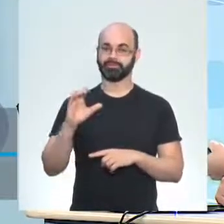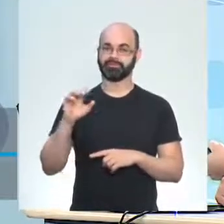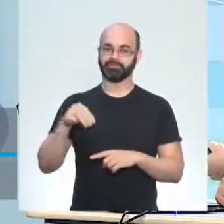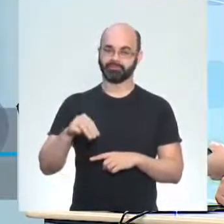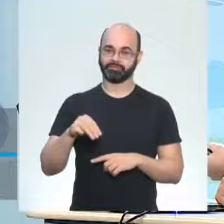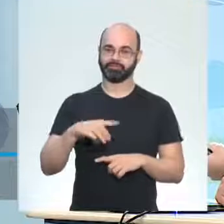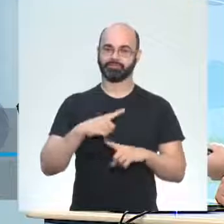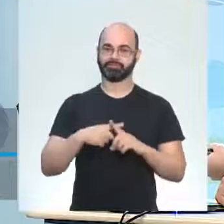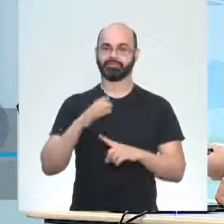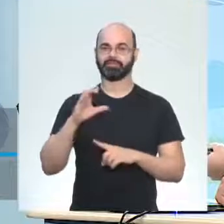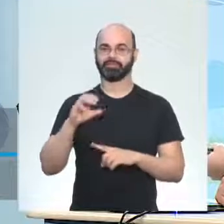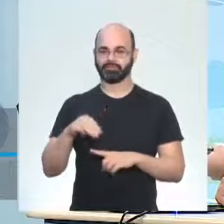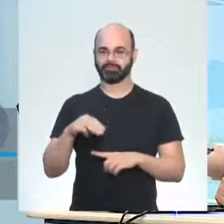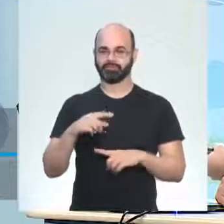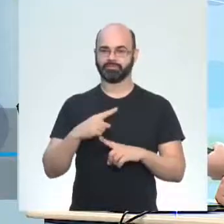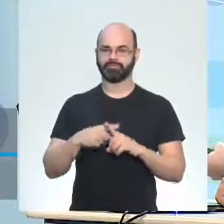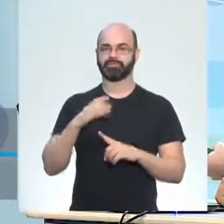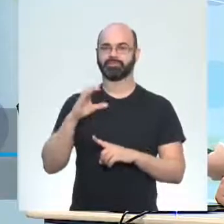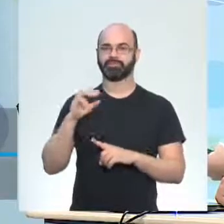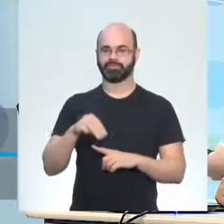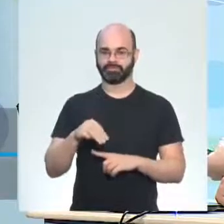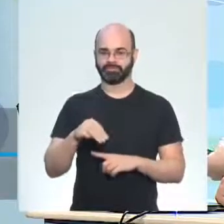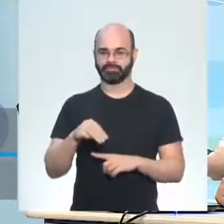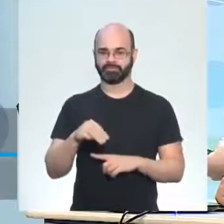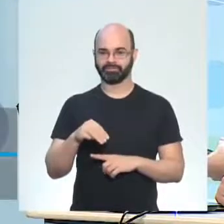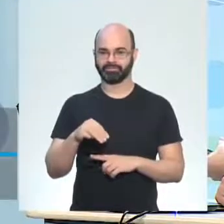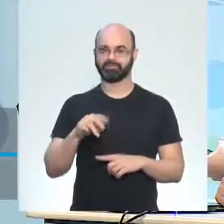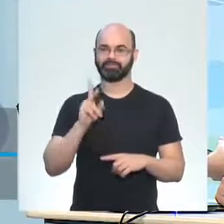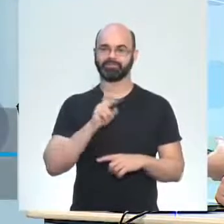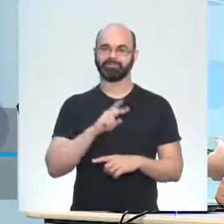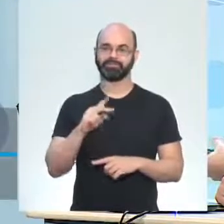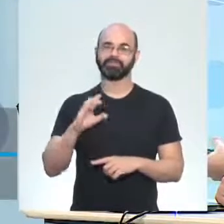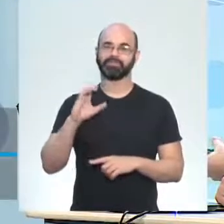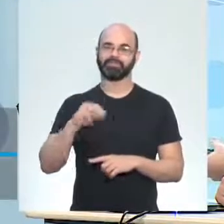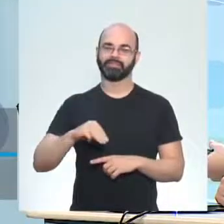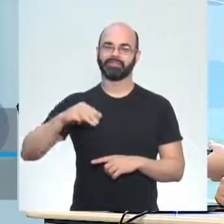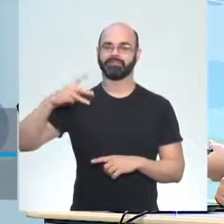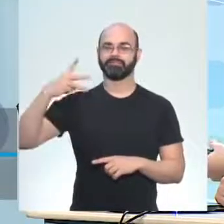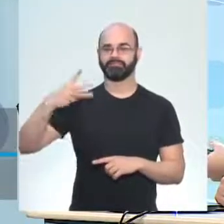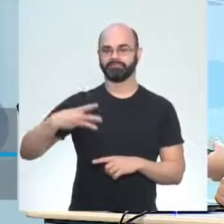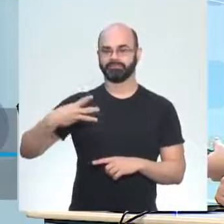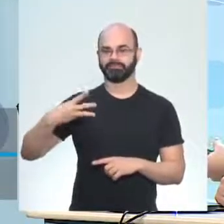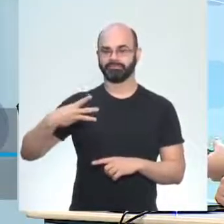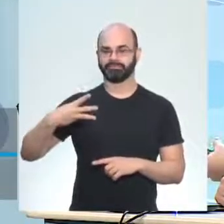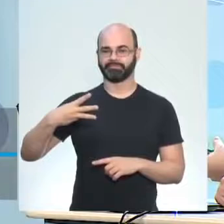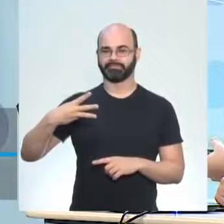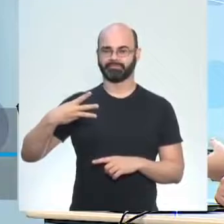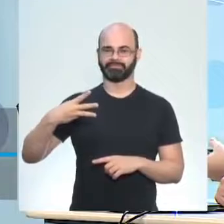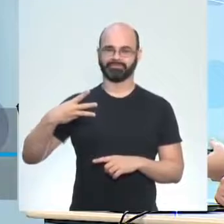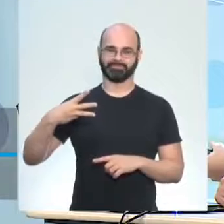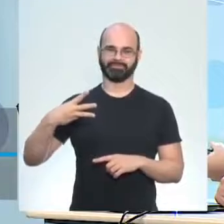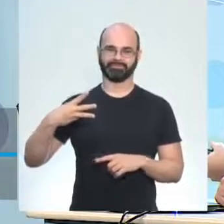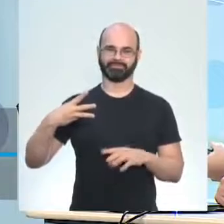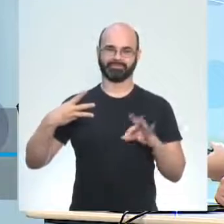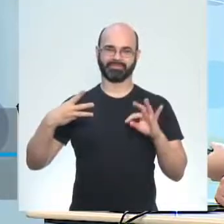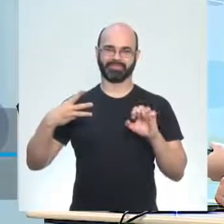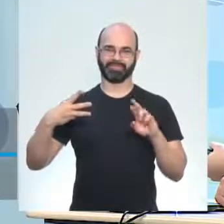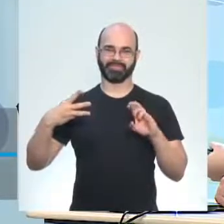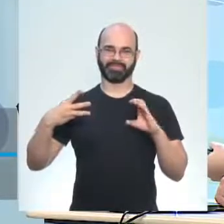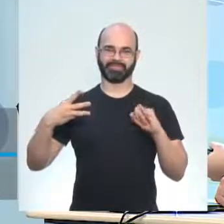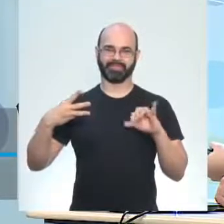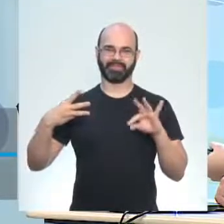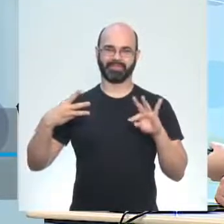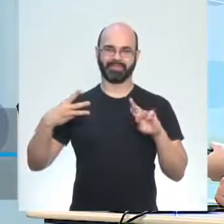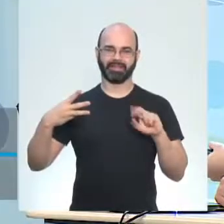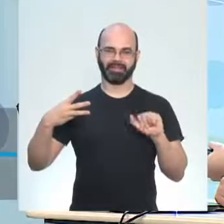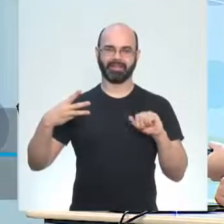vezes centímetro dá centímetro elevado à 3ª potência. Ó, estou chamando assim só para a